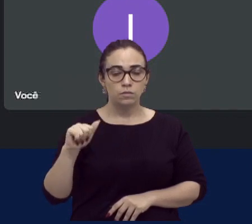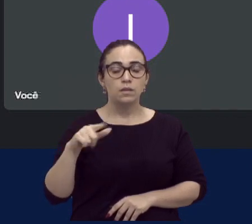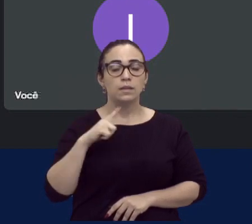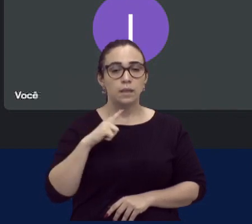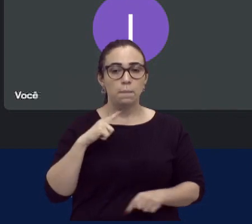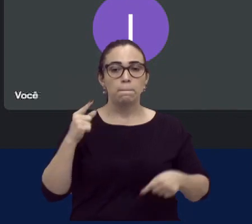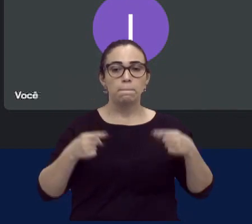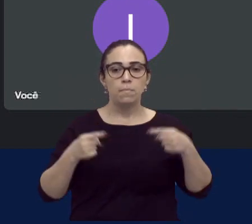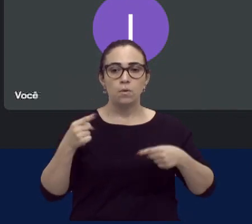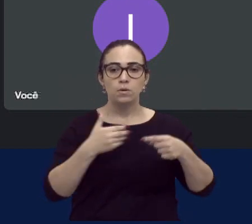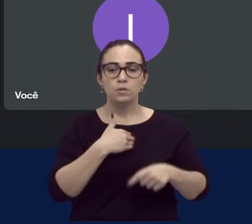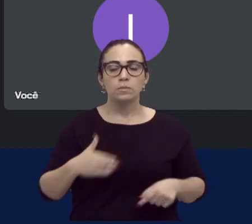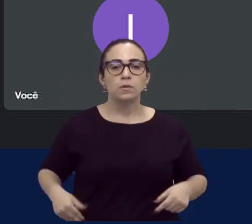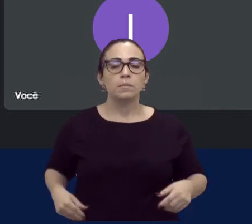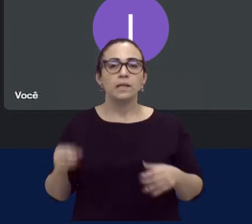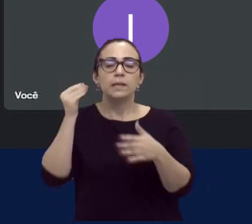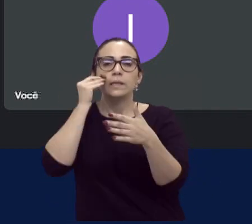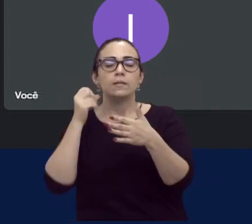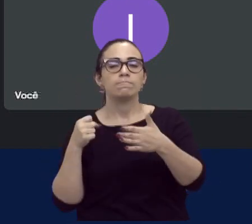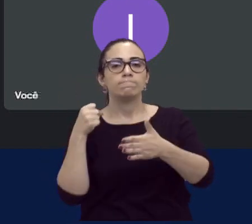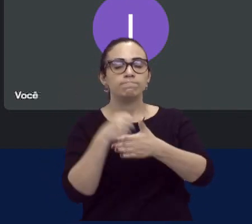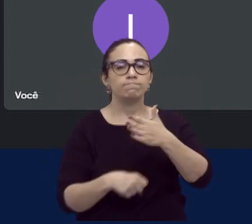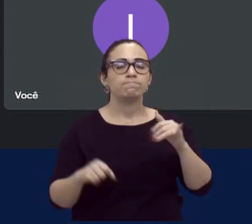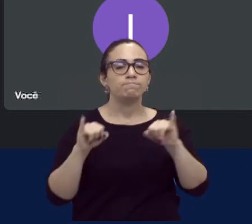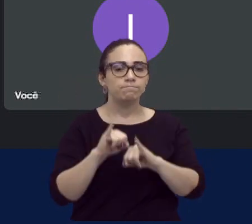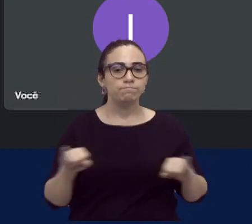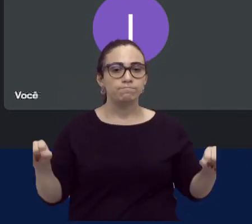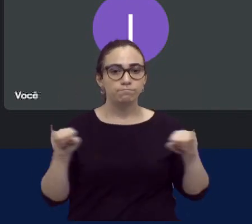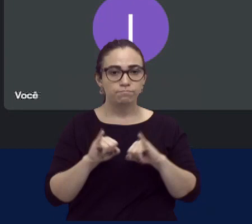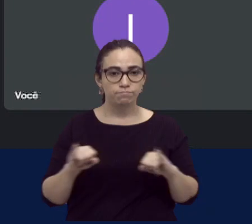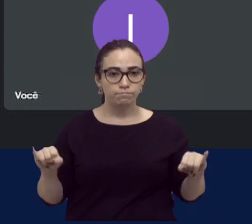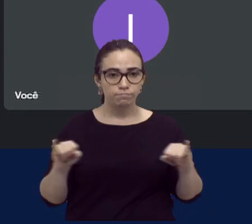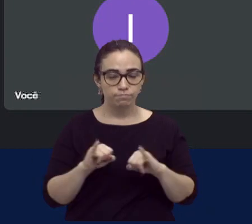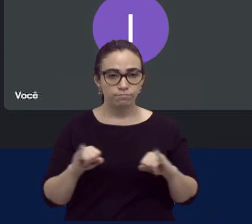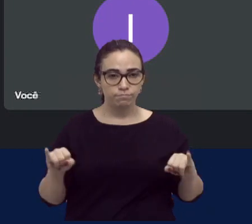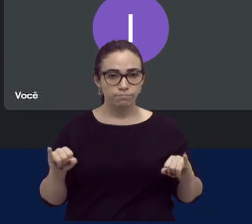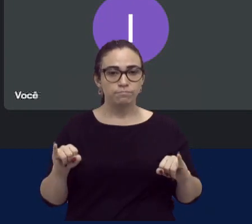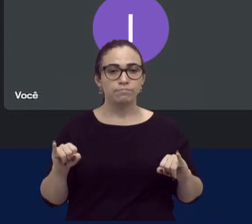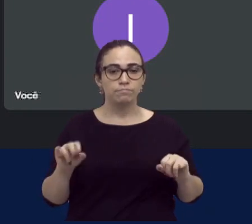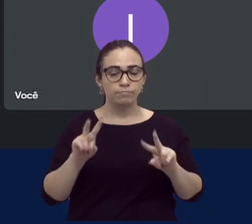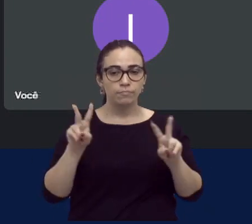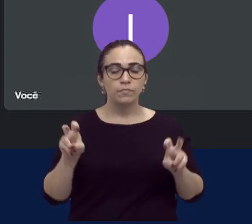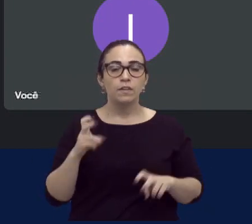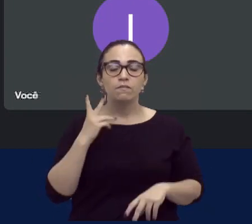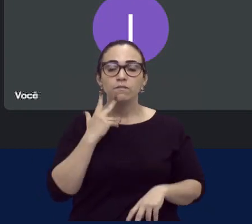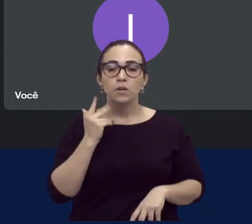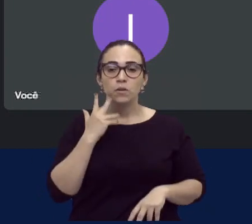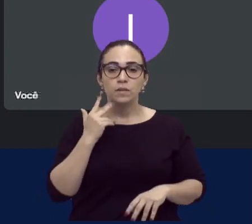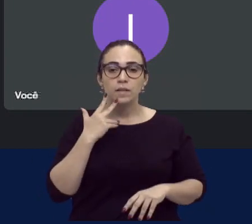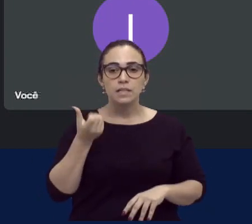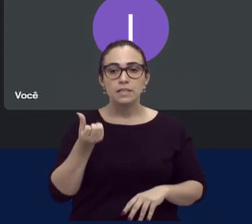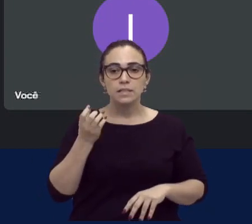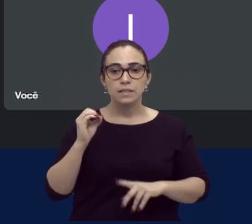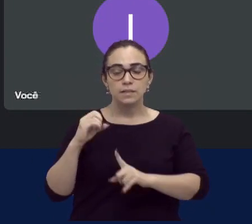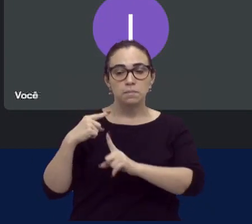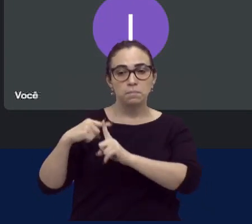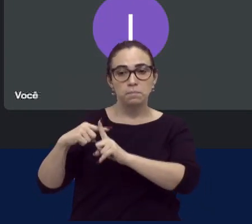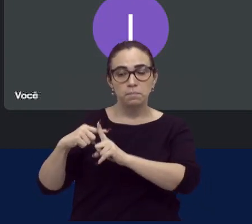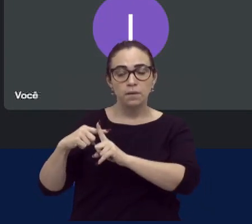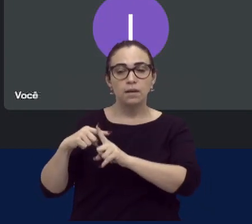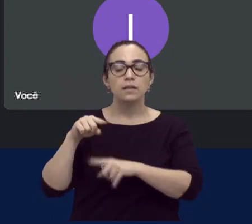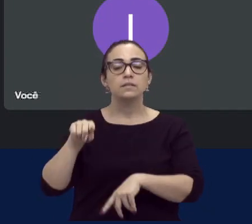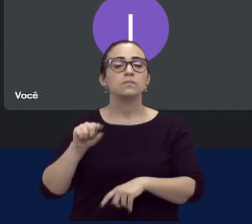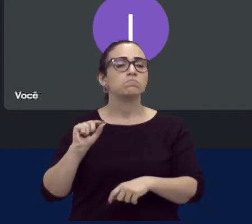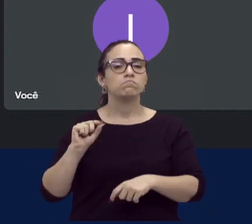andamento, que a gente está, né, divulgando, que é o aplicativo Fortaleza 60+, que insere, dentro